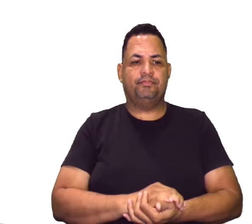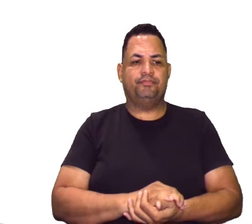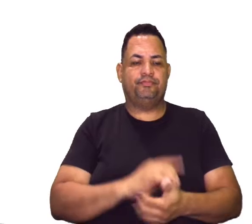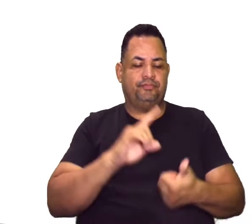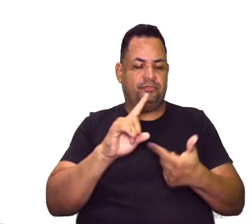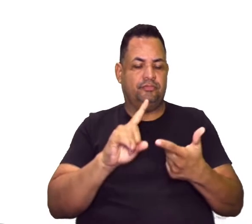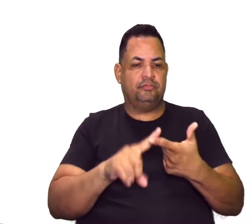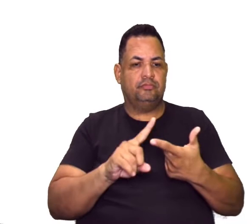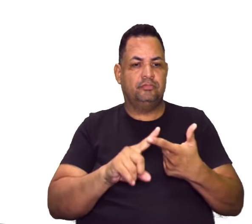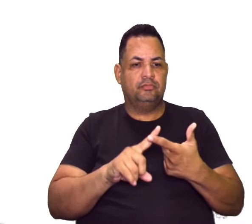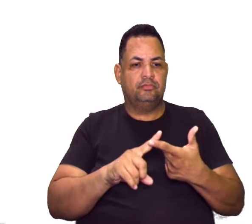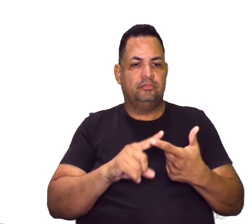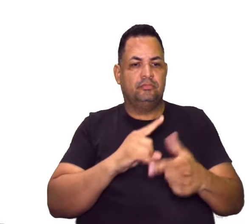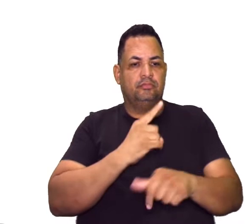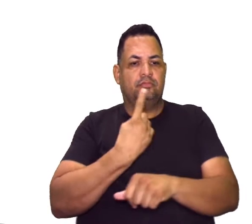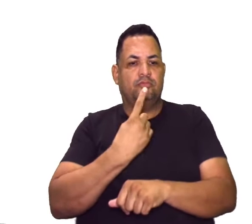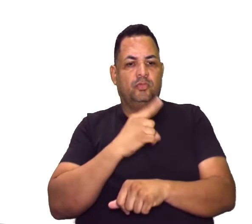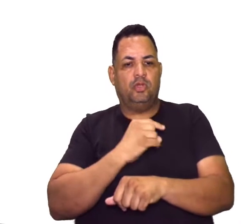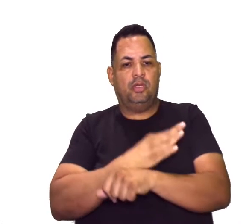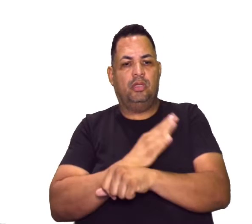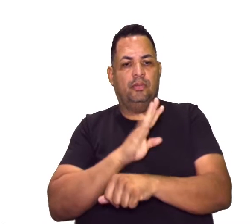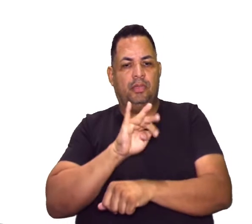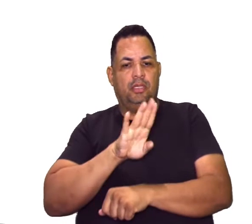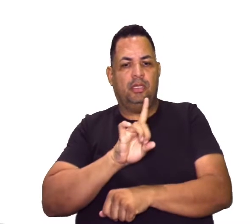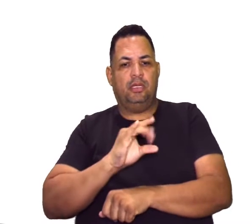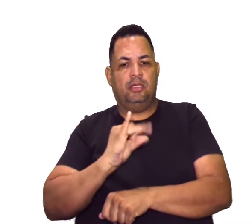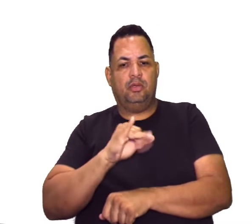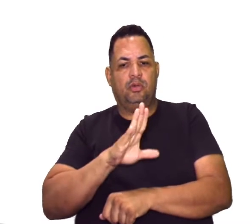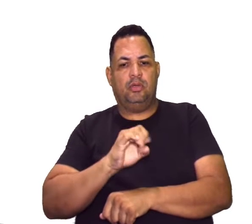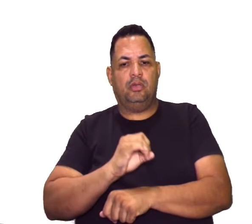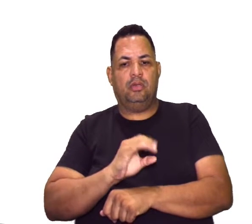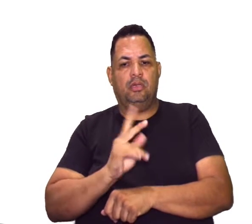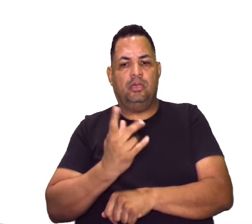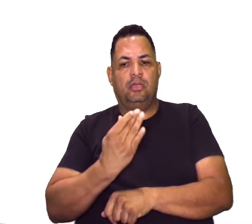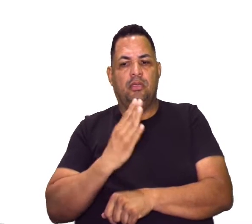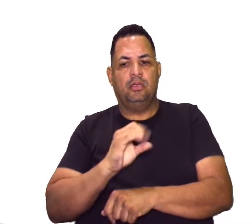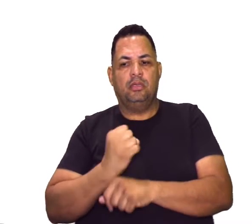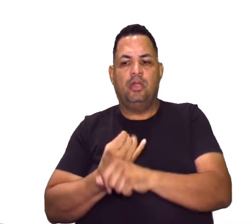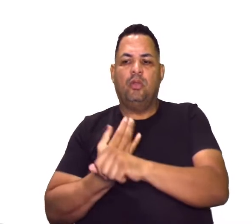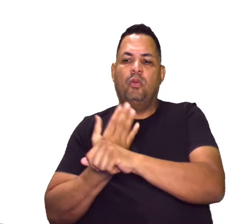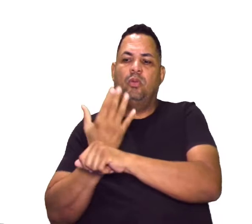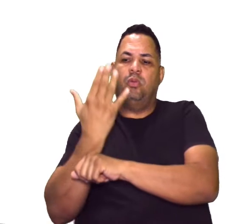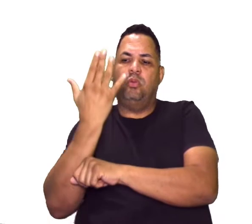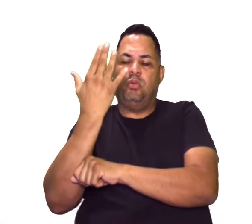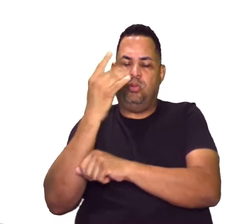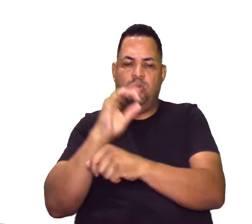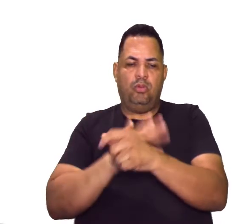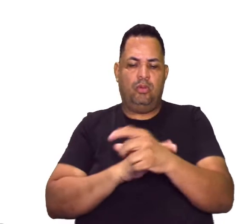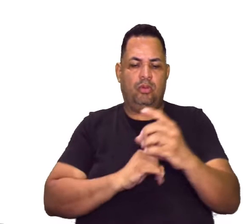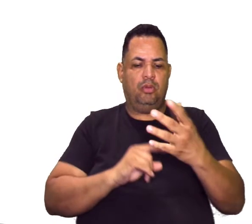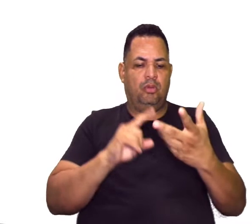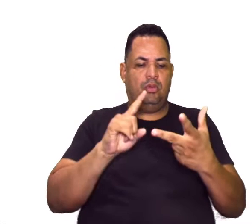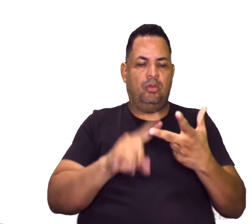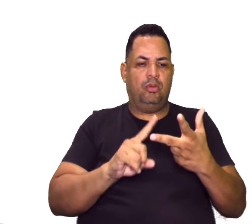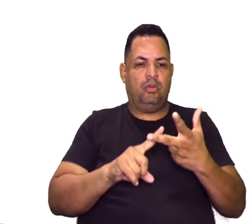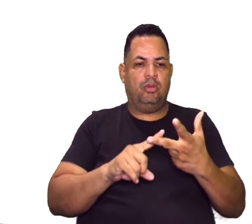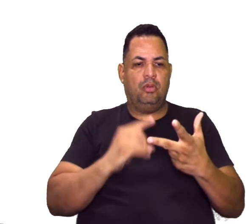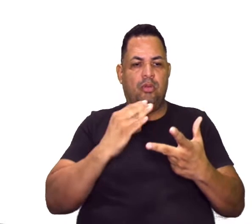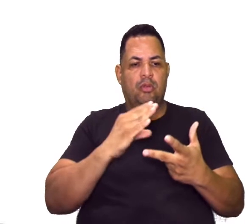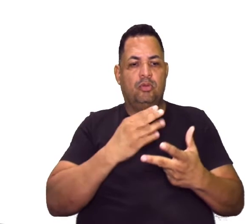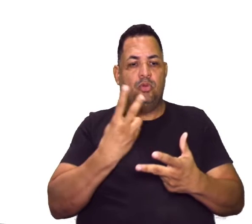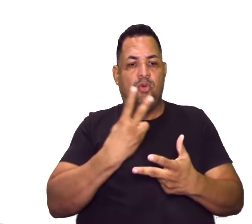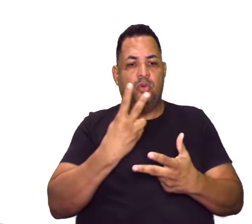É o monoácido binário inorgânico, hidrácido e gasoso? Letra C, é um